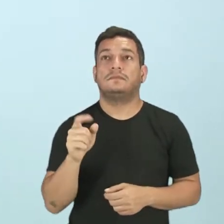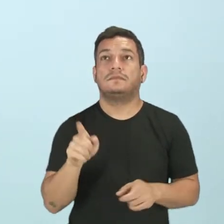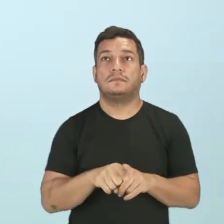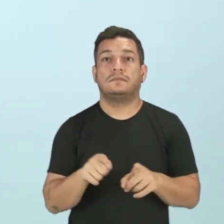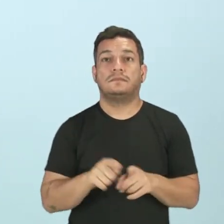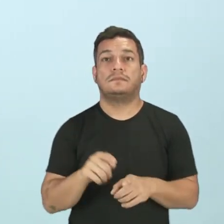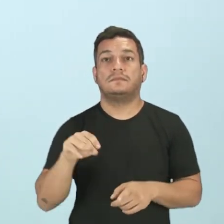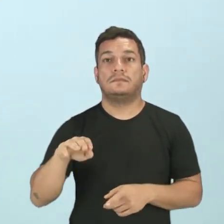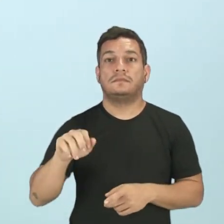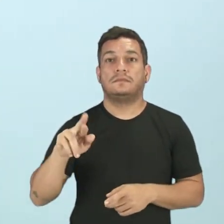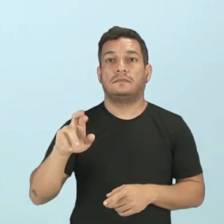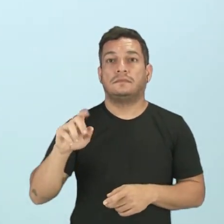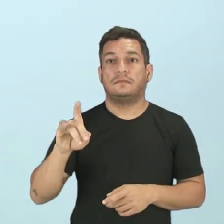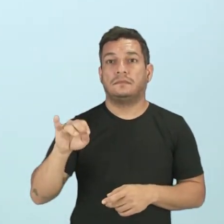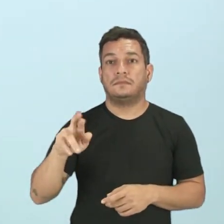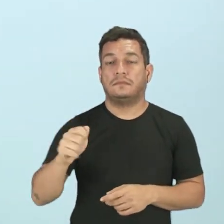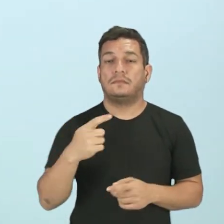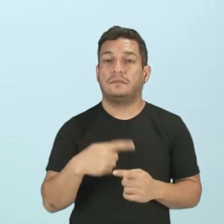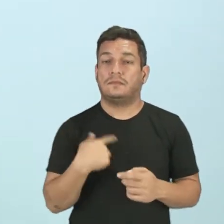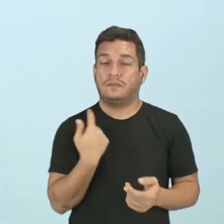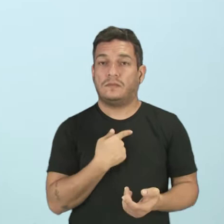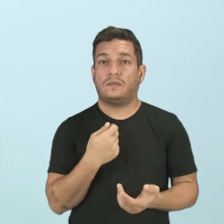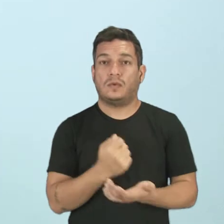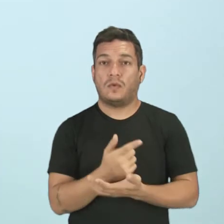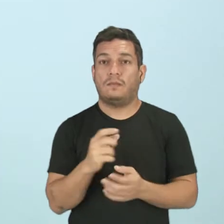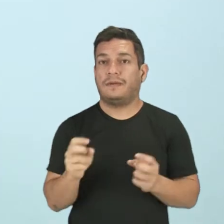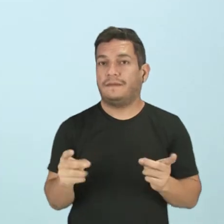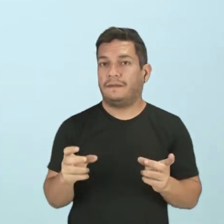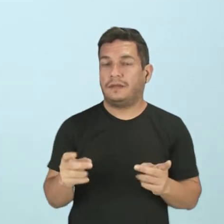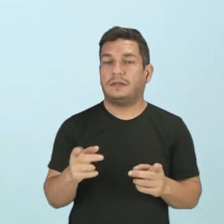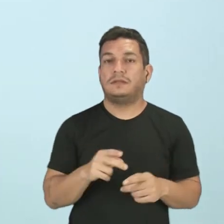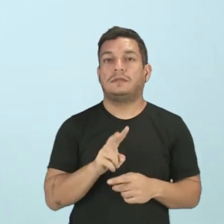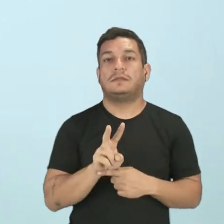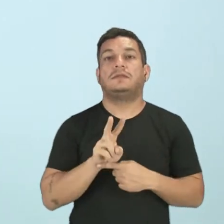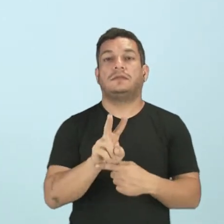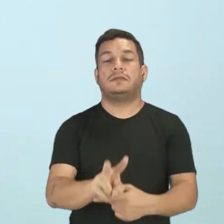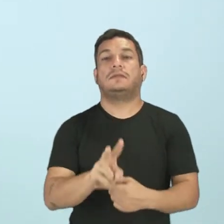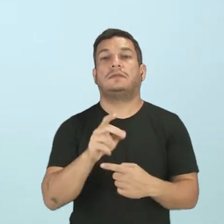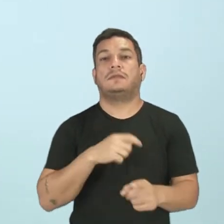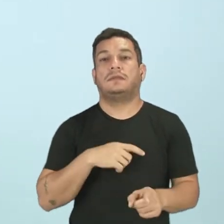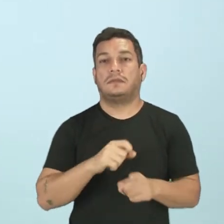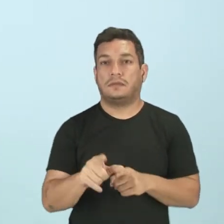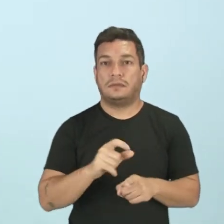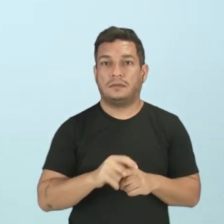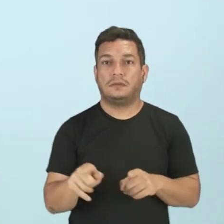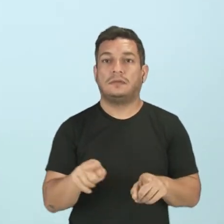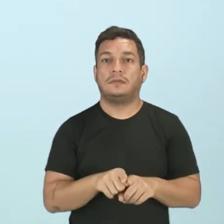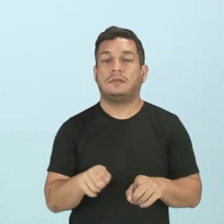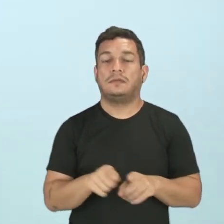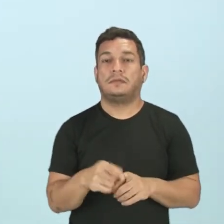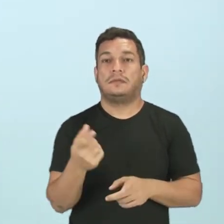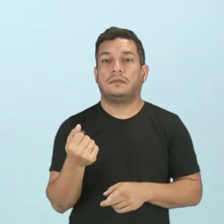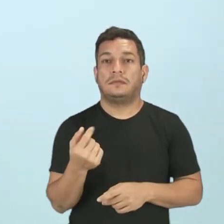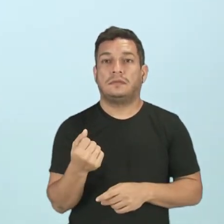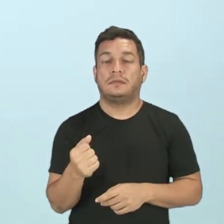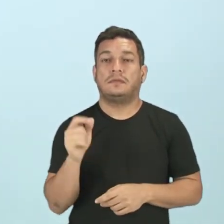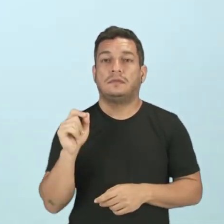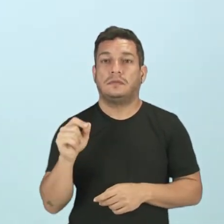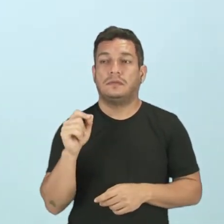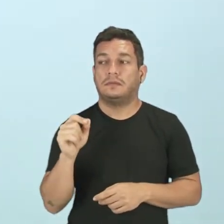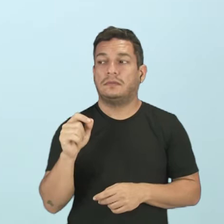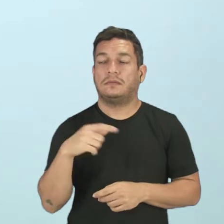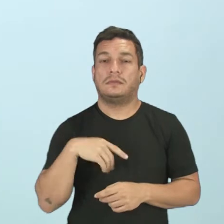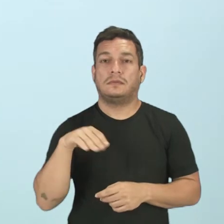uma mercadoria que a gente compra, vende, empresta, aluga. Então o dinheiro ele se torna também